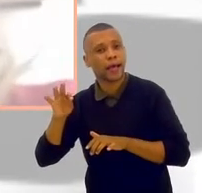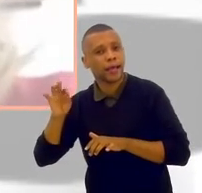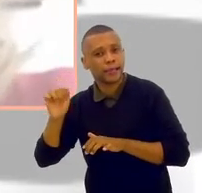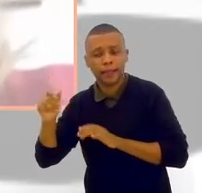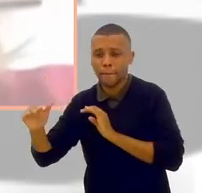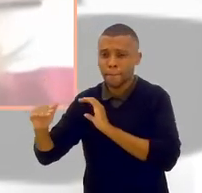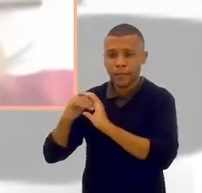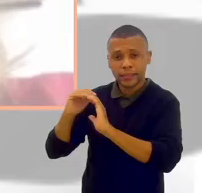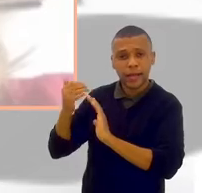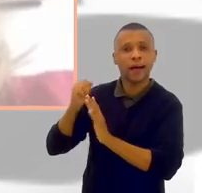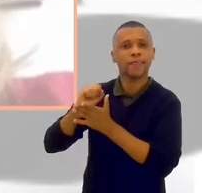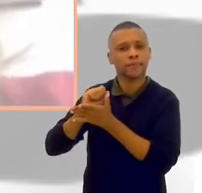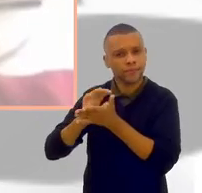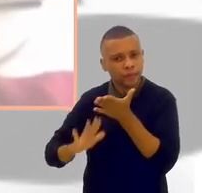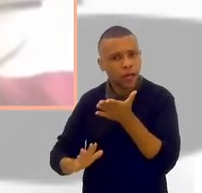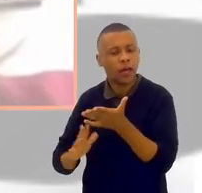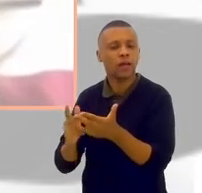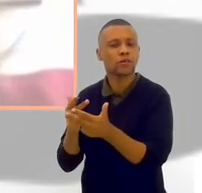tal,